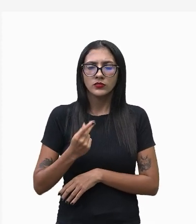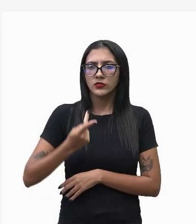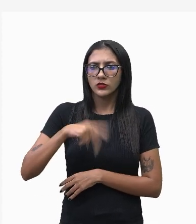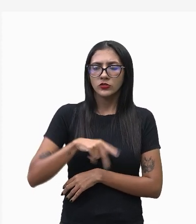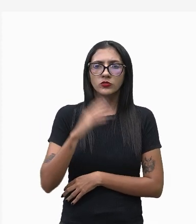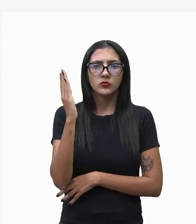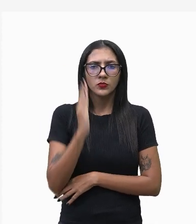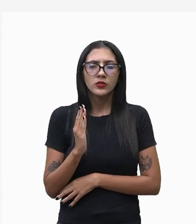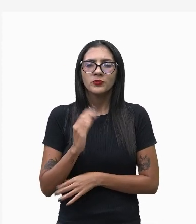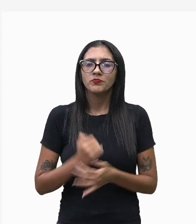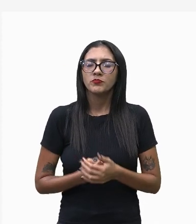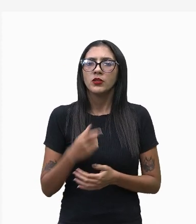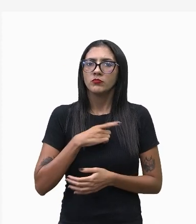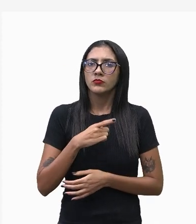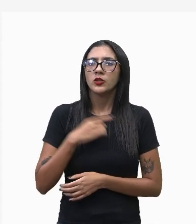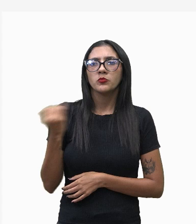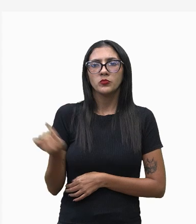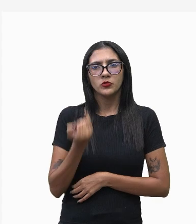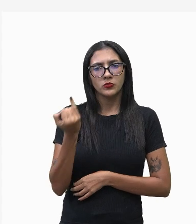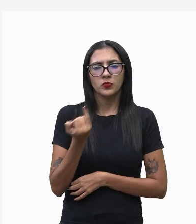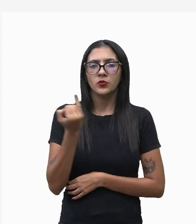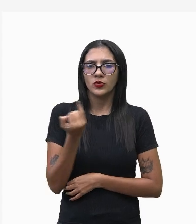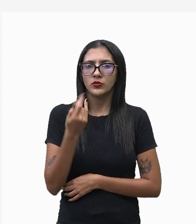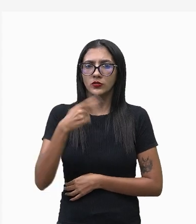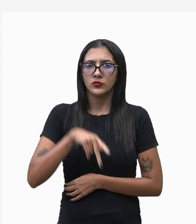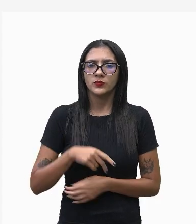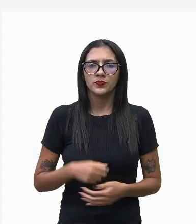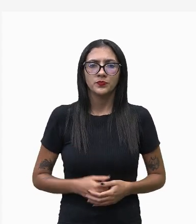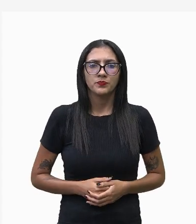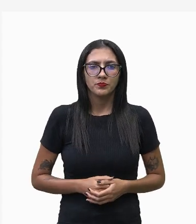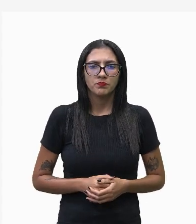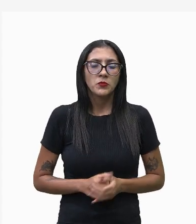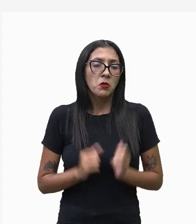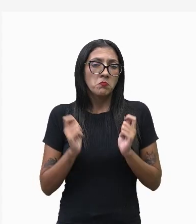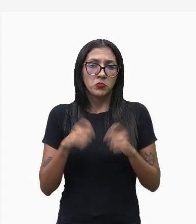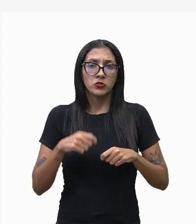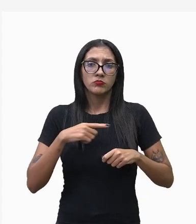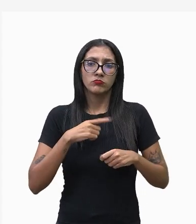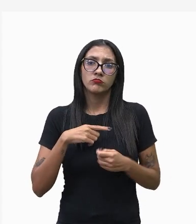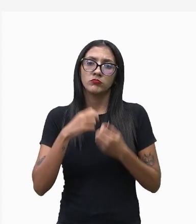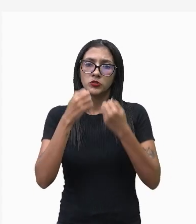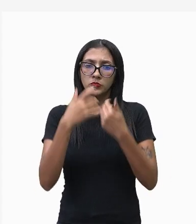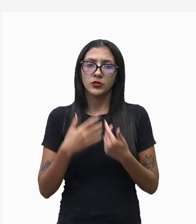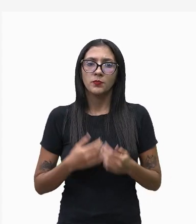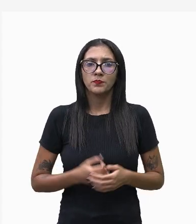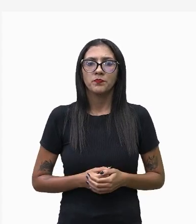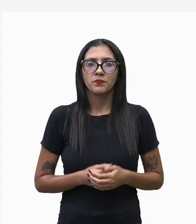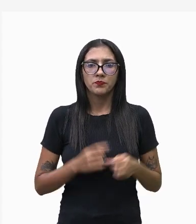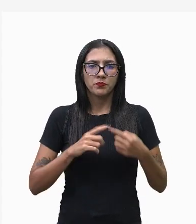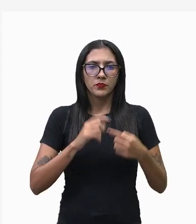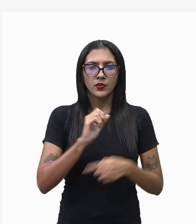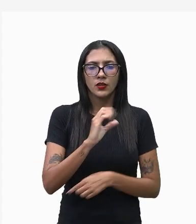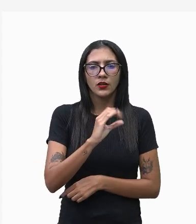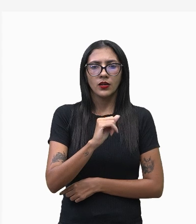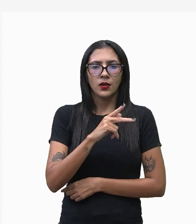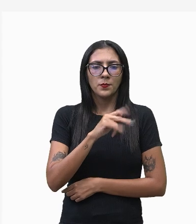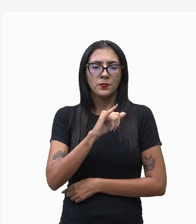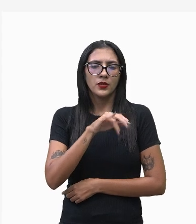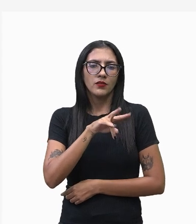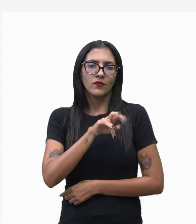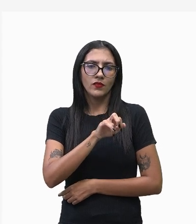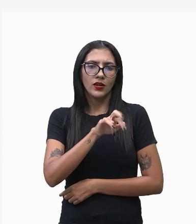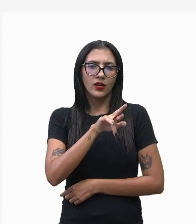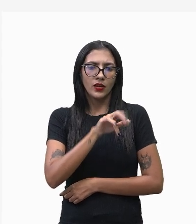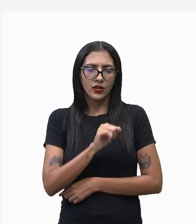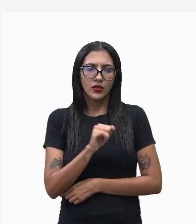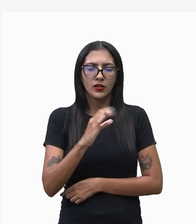ecológicos que são bastante importantes, tá? E a gente pode citar como exemplos o corredor Capivara Confusões, que